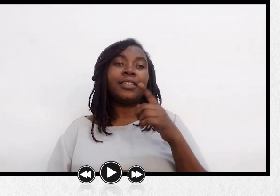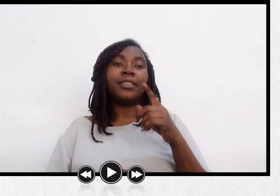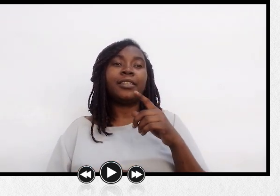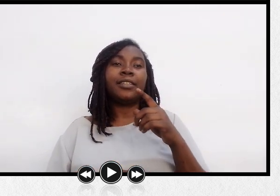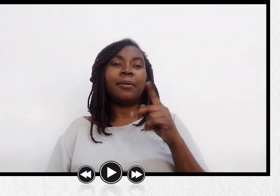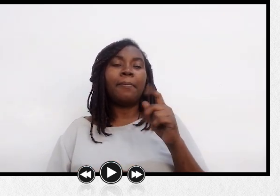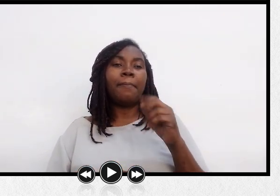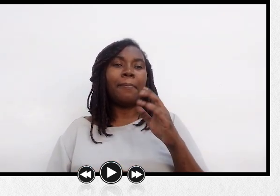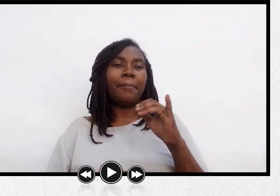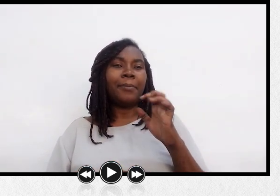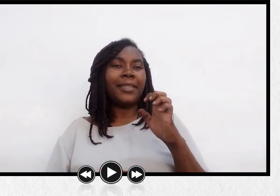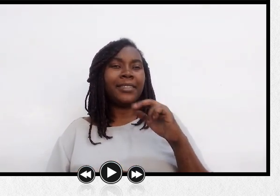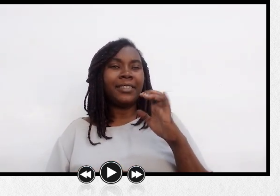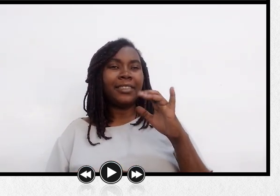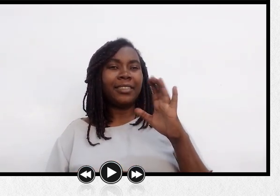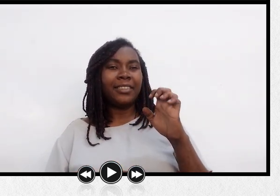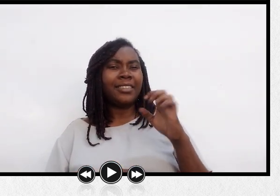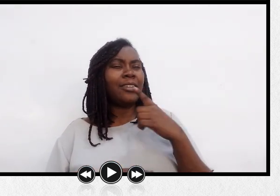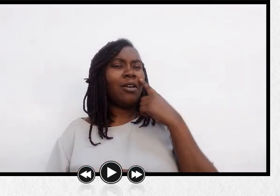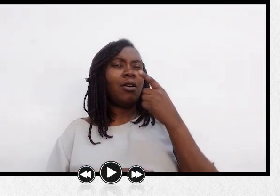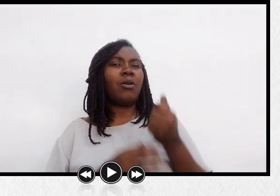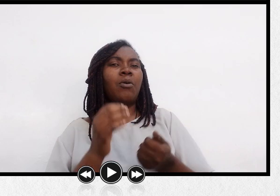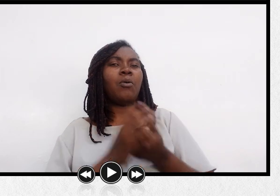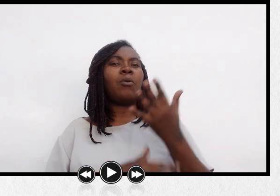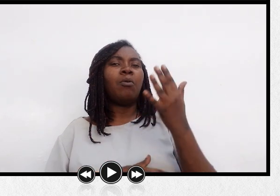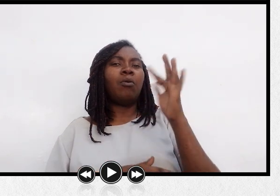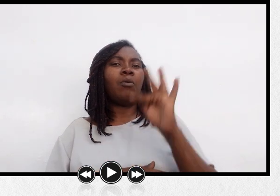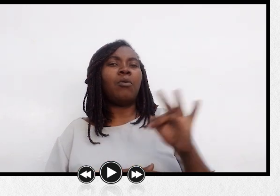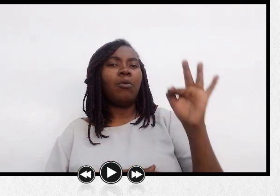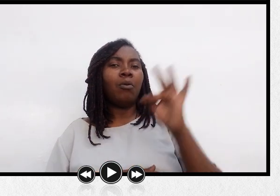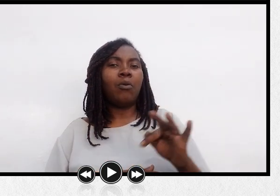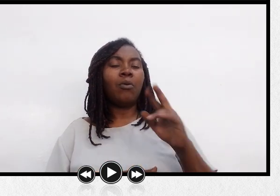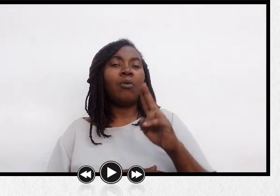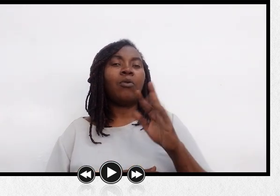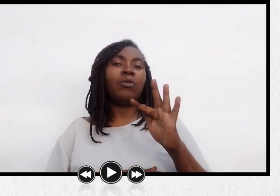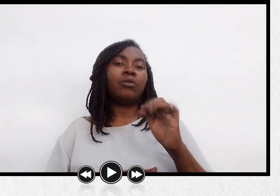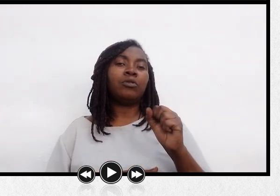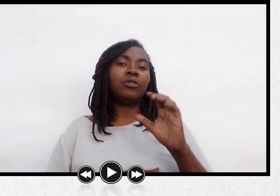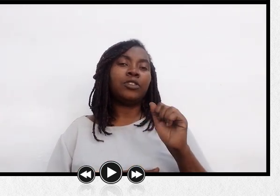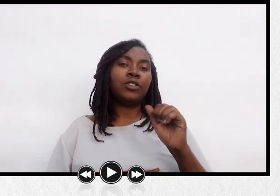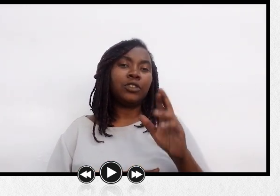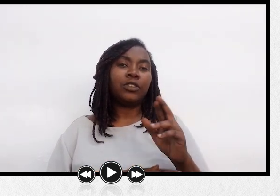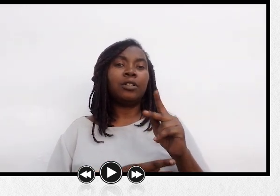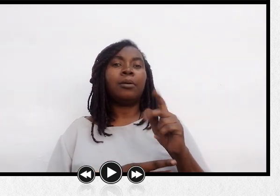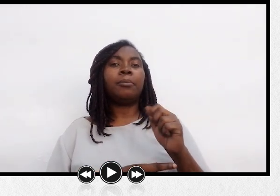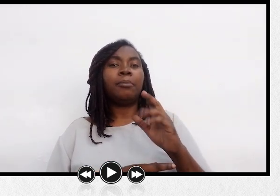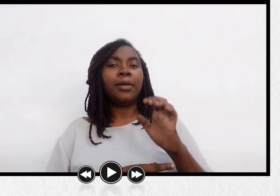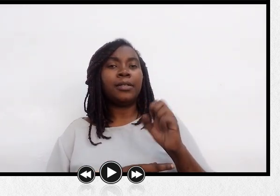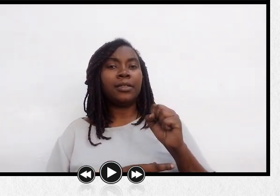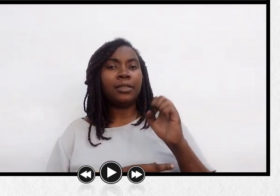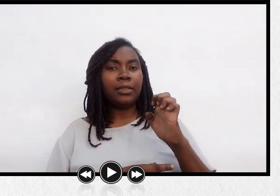quantas universidades. Temos a UFSCar, 2 Unesp, a Facens, a